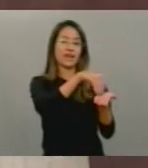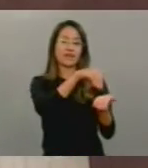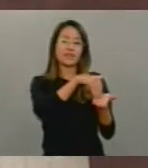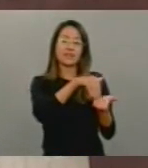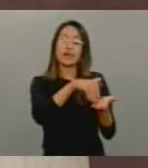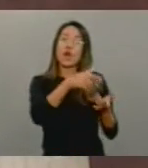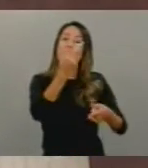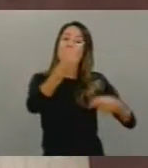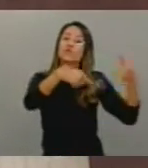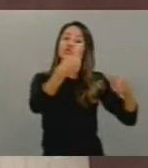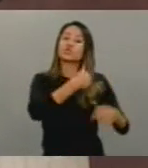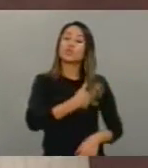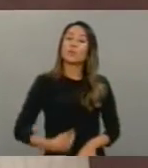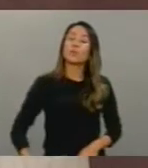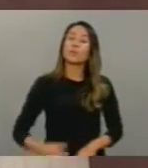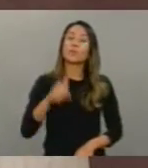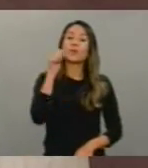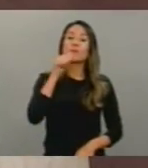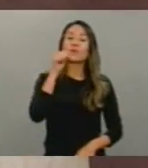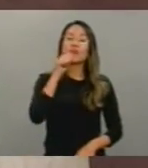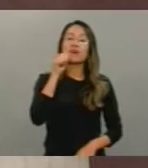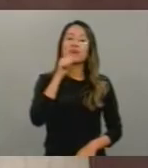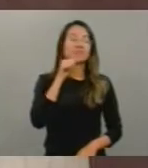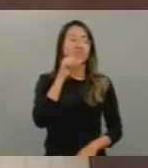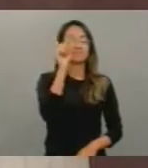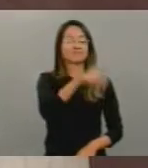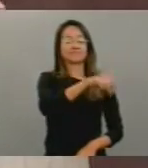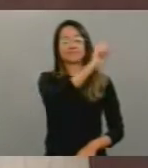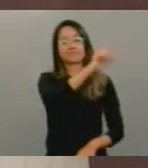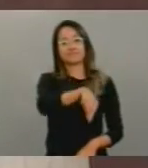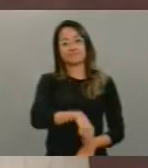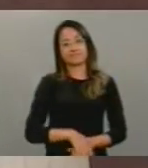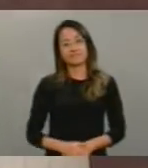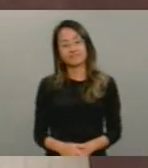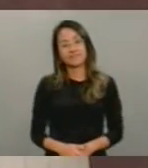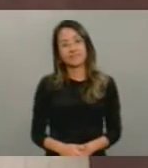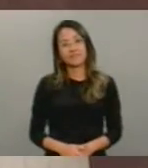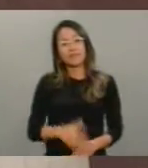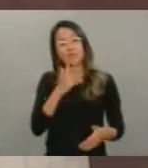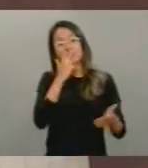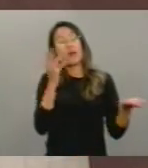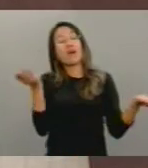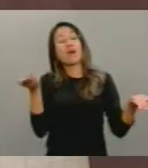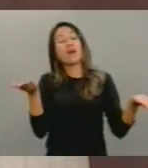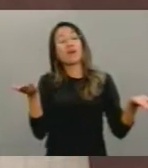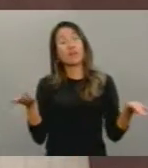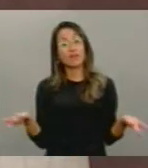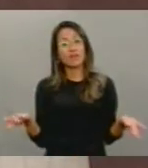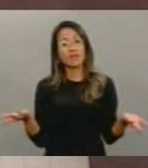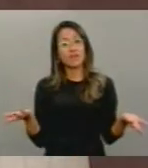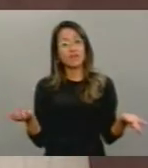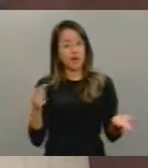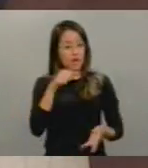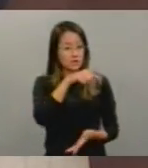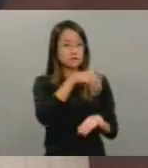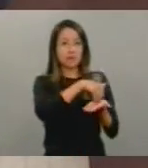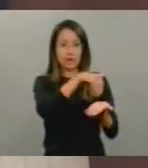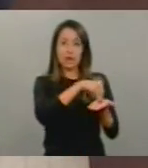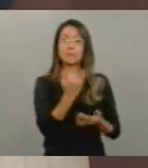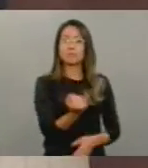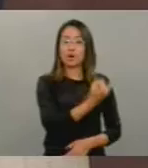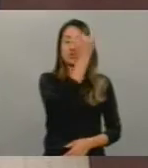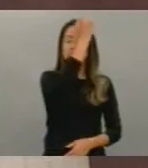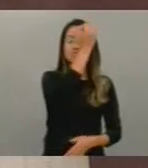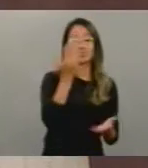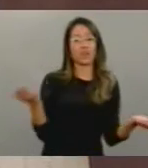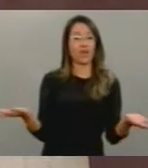algumas estruturas que, mesmo sendo muito pequenas, cumpriam um papel simbólico relevante. Portanto, vejam, eu falei de